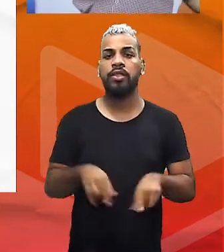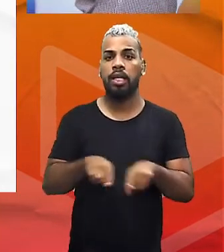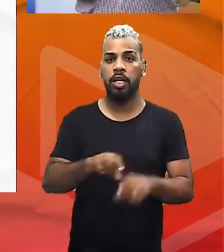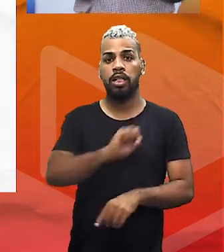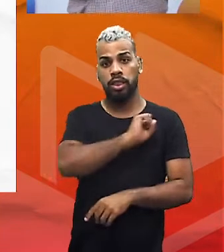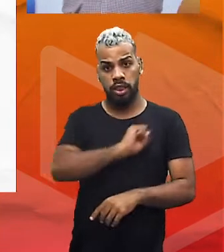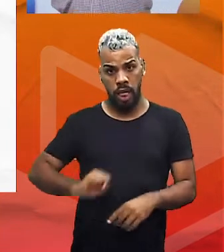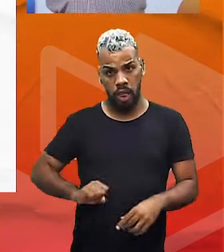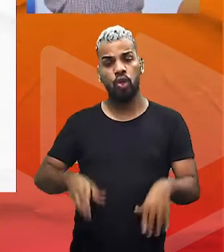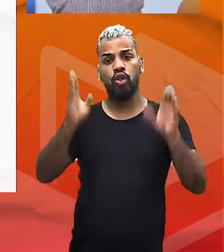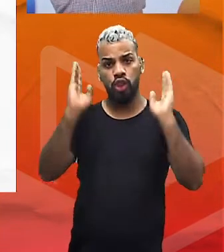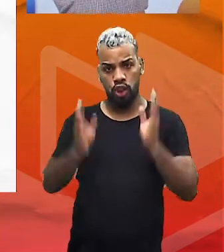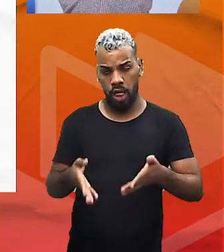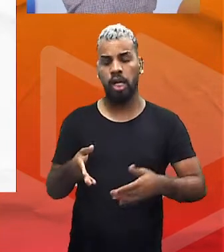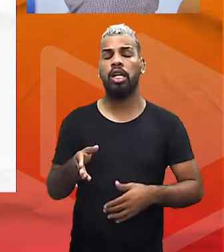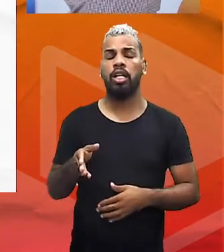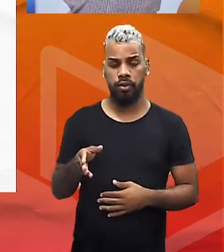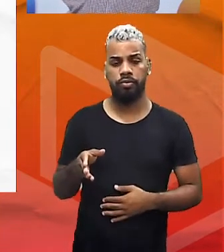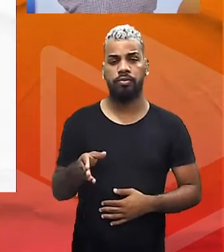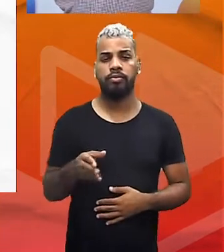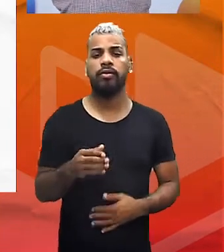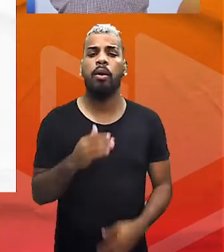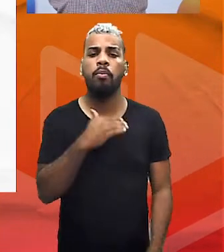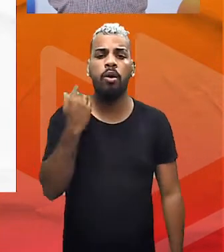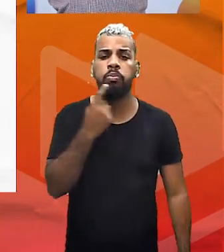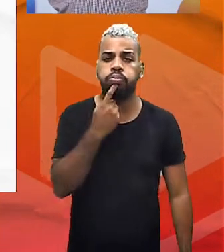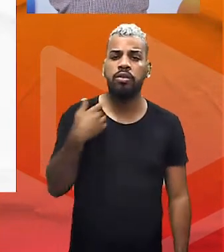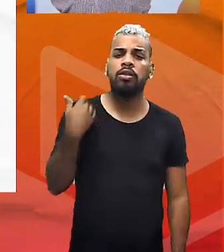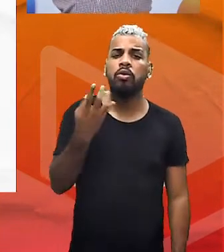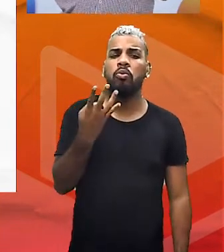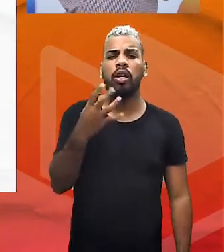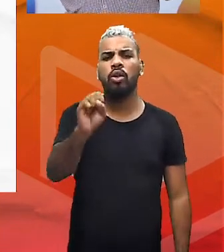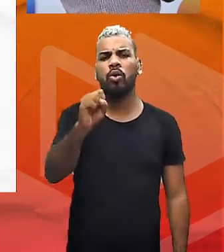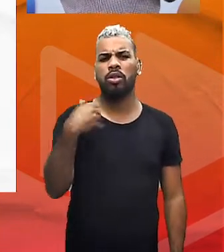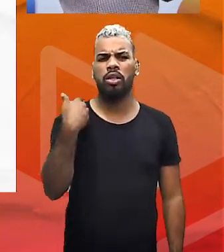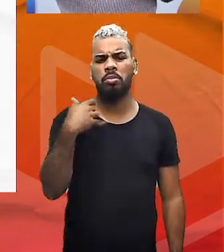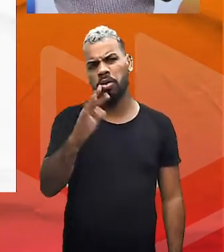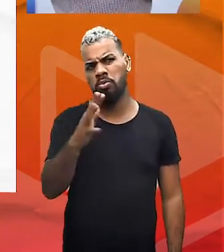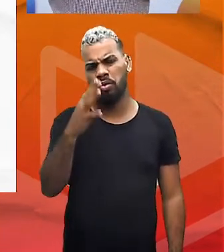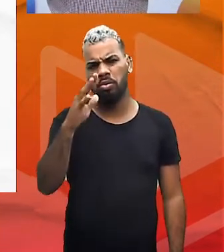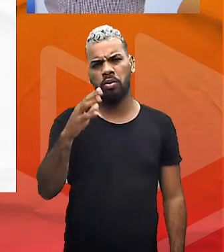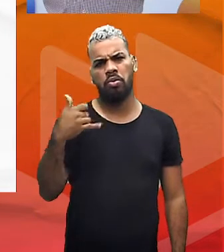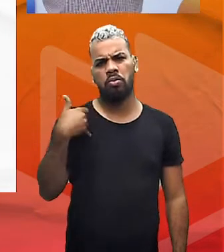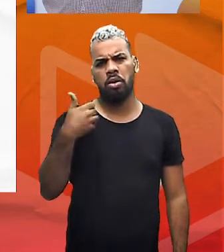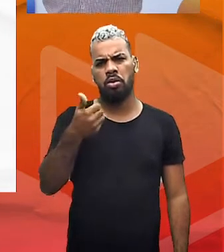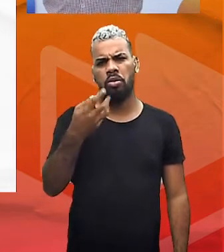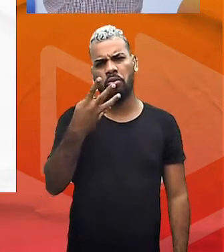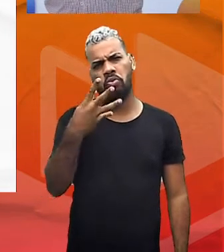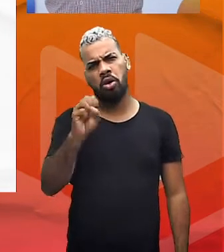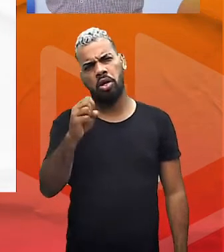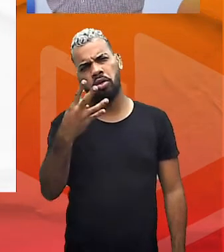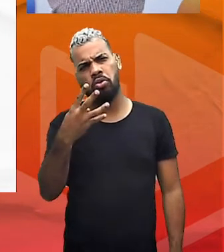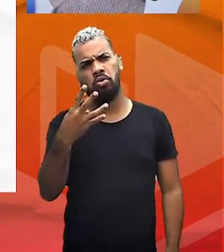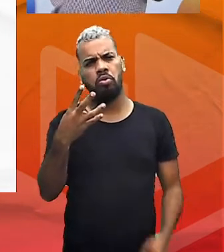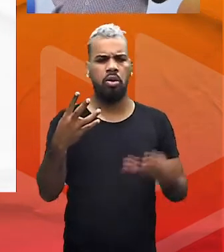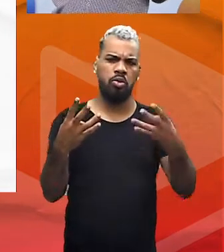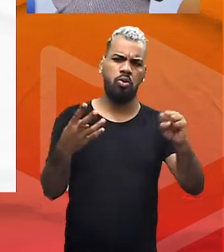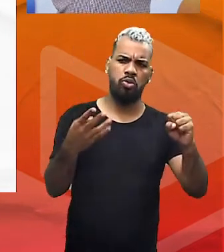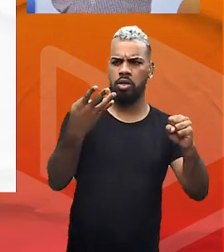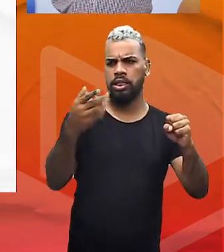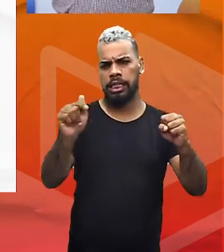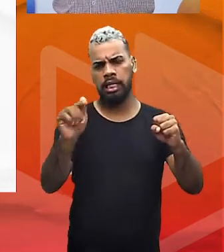da República. Então, apesar de ter morrido muito cedo, 48, se não me falha a memória, 48 anos parece, 47, 48